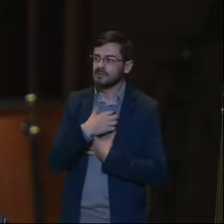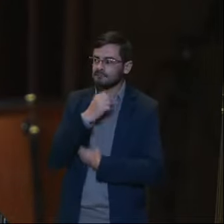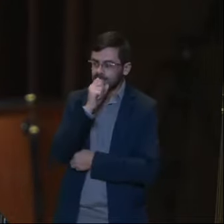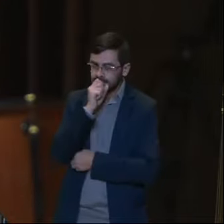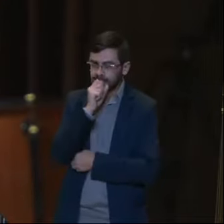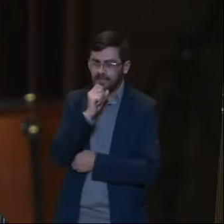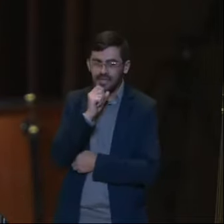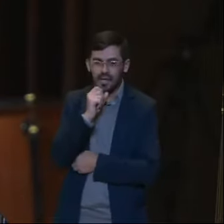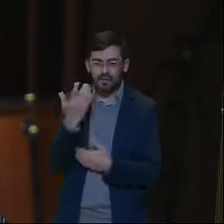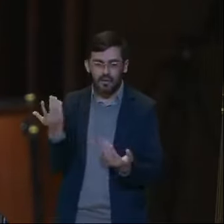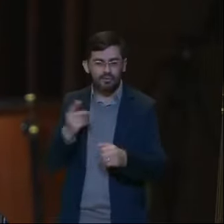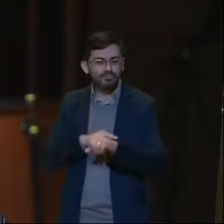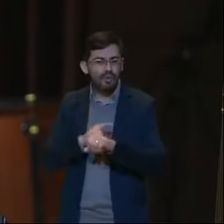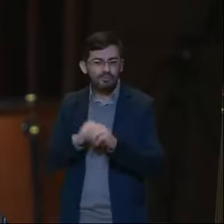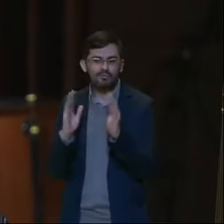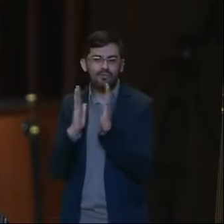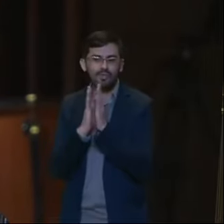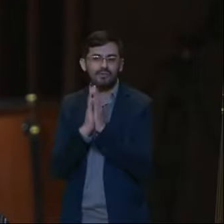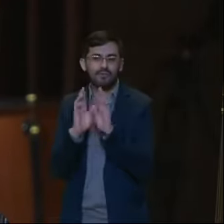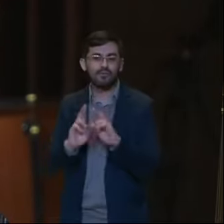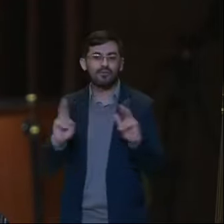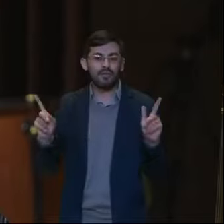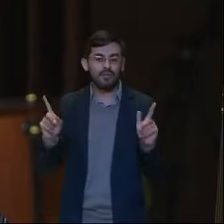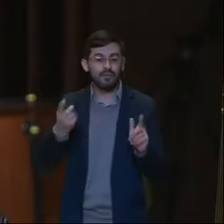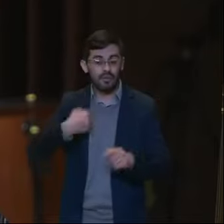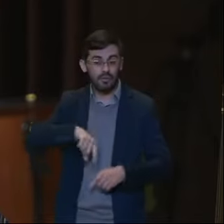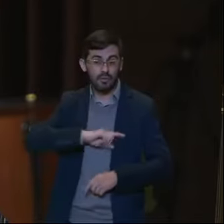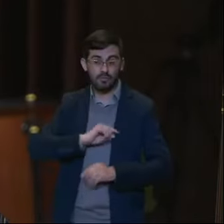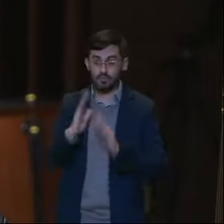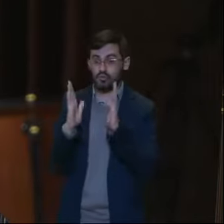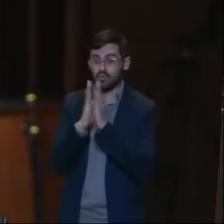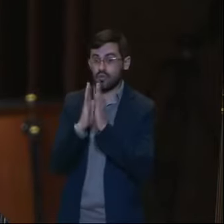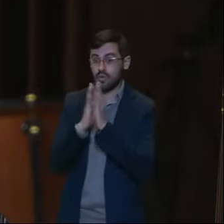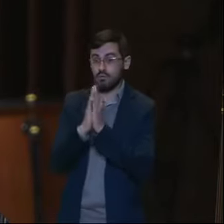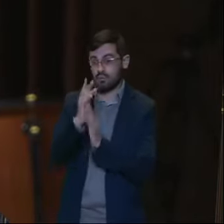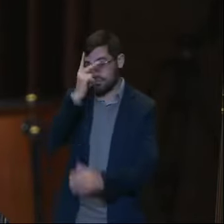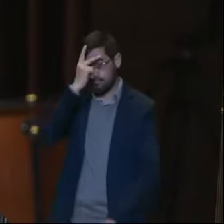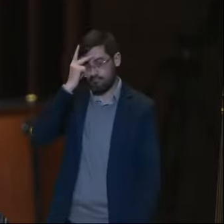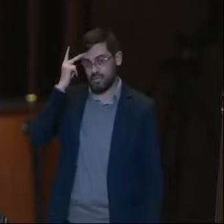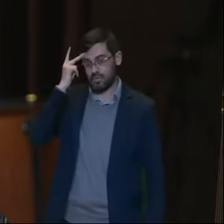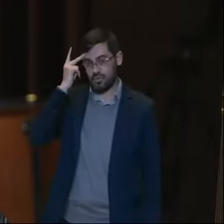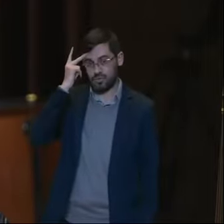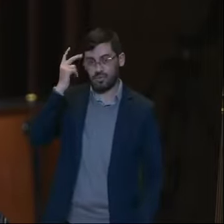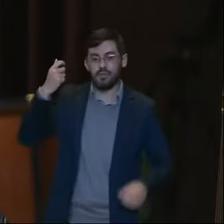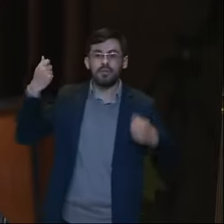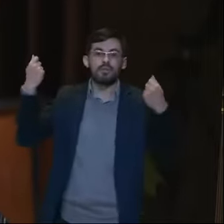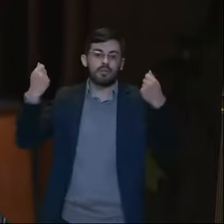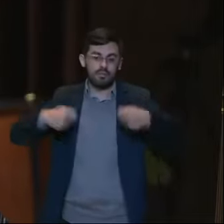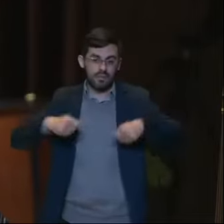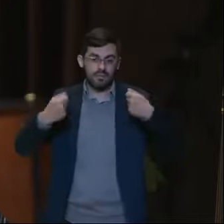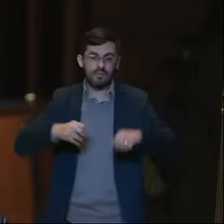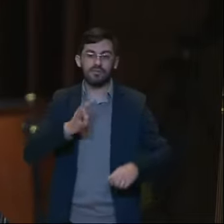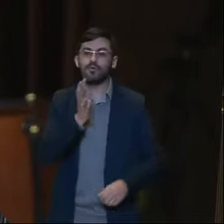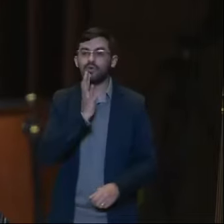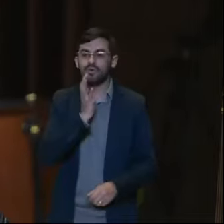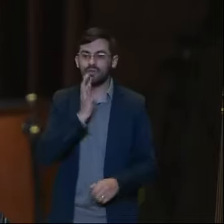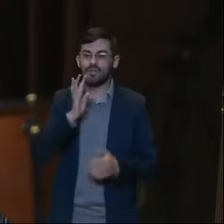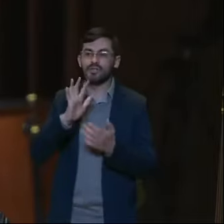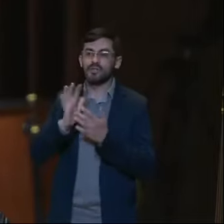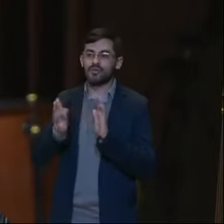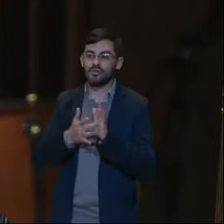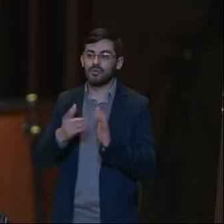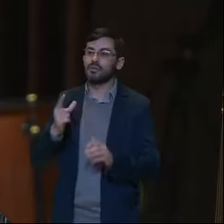uma dinâmica de oração, onde nós vamos orar por pessoas que precisam conhecer esse Jesus e terem a sua